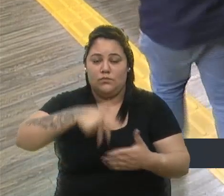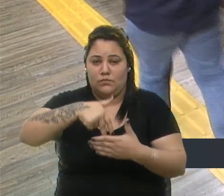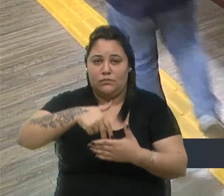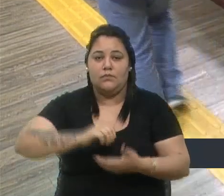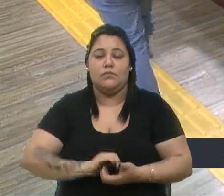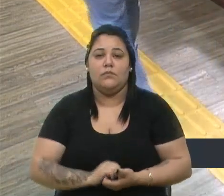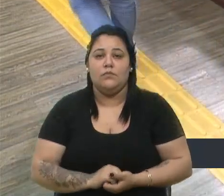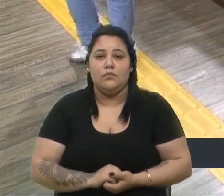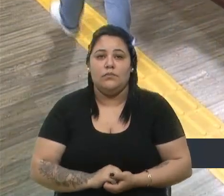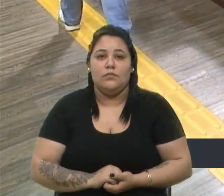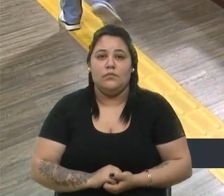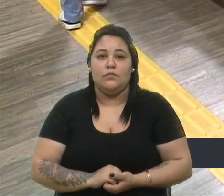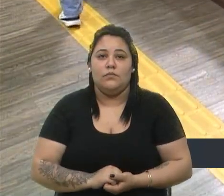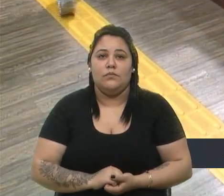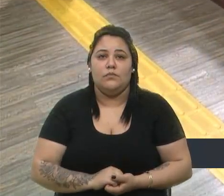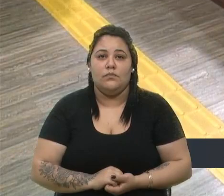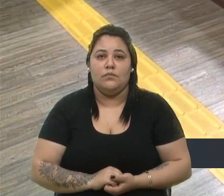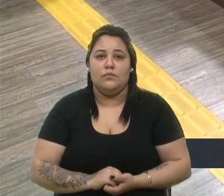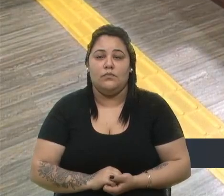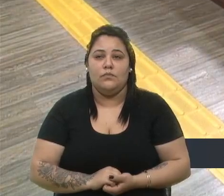palavra.